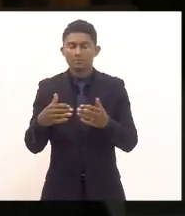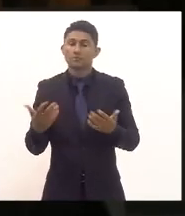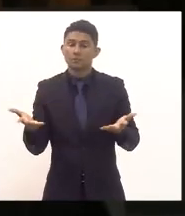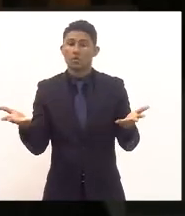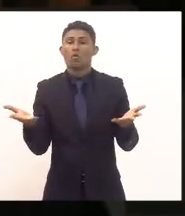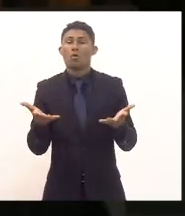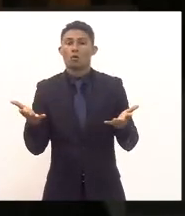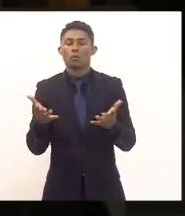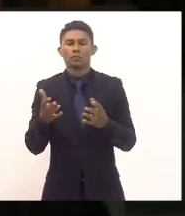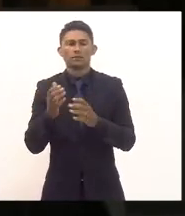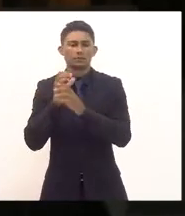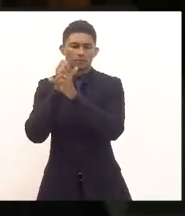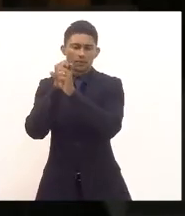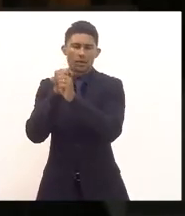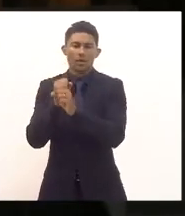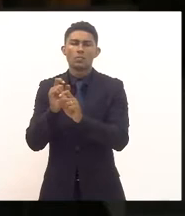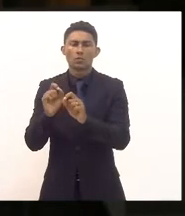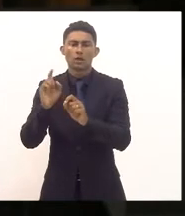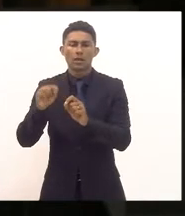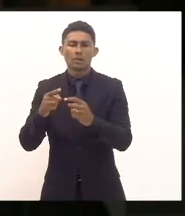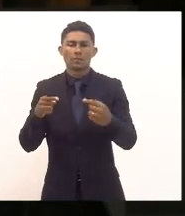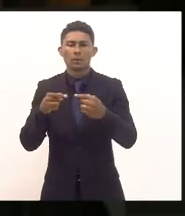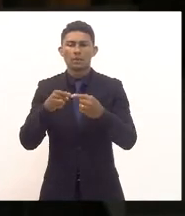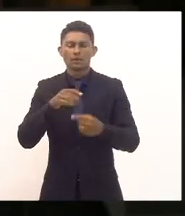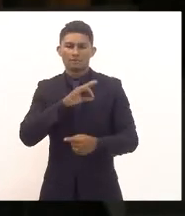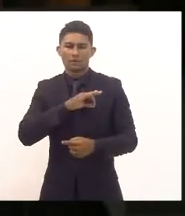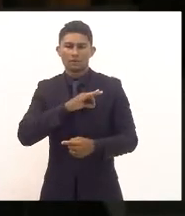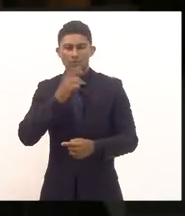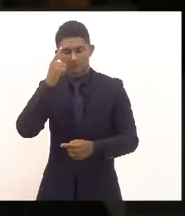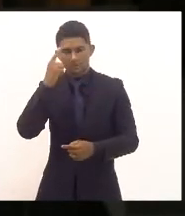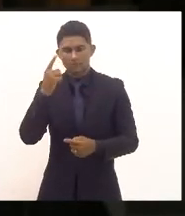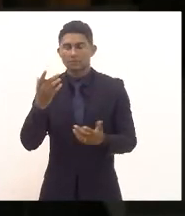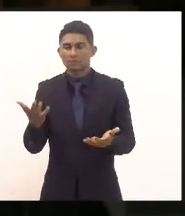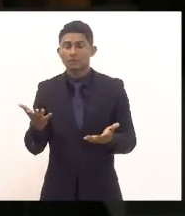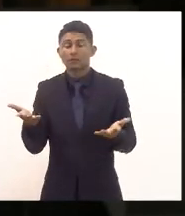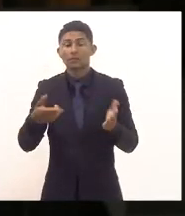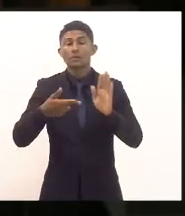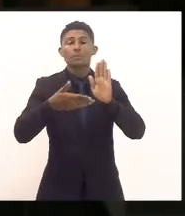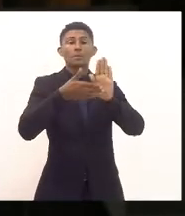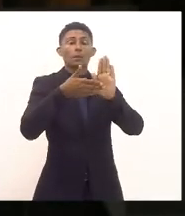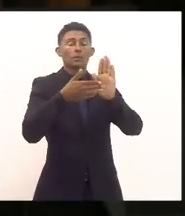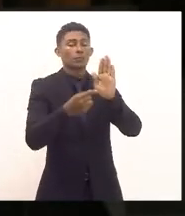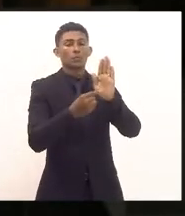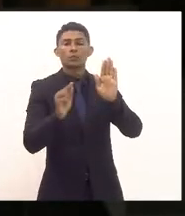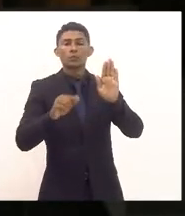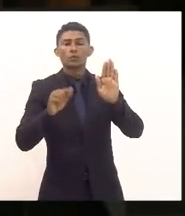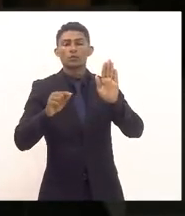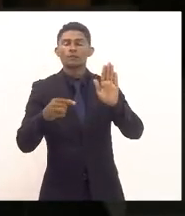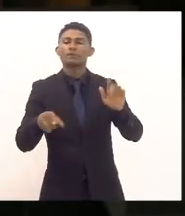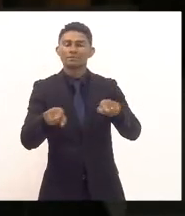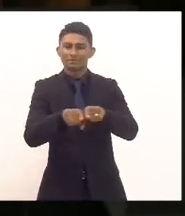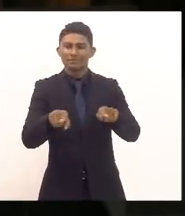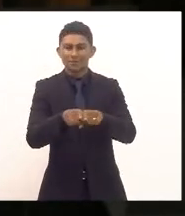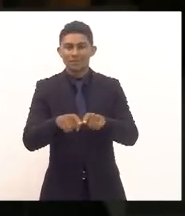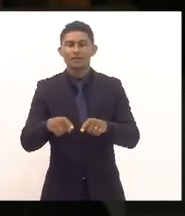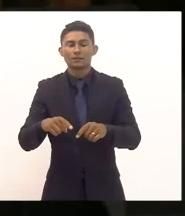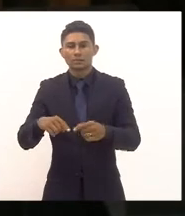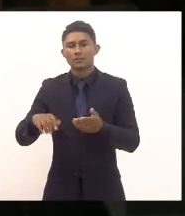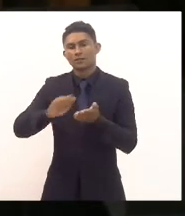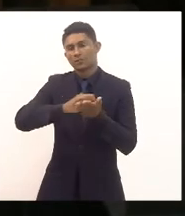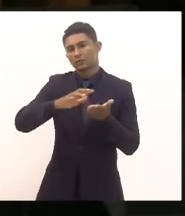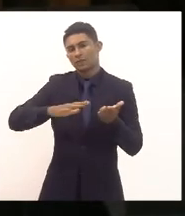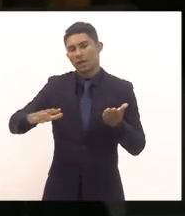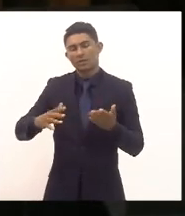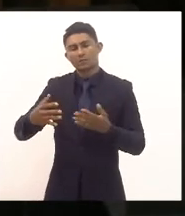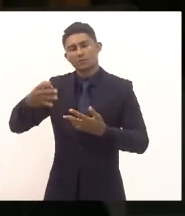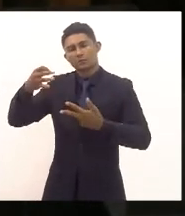treinar calculado sobre o vencimento na proposta aqui inclui a gratificação de atividade judiciária